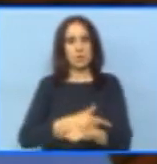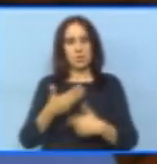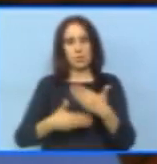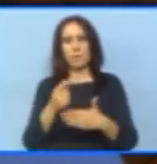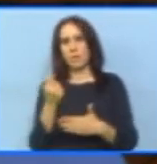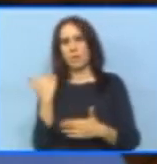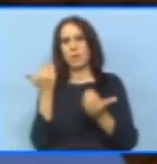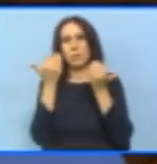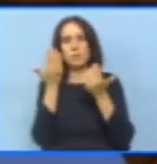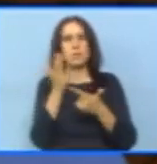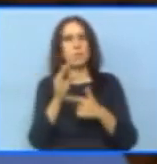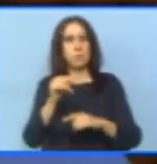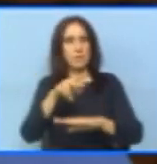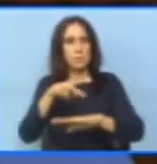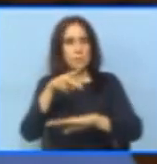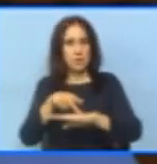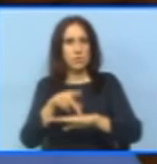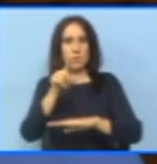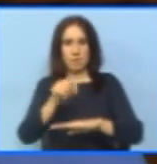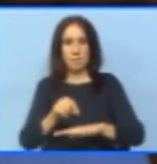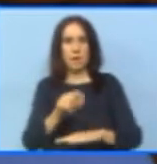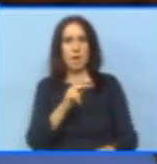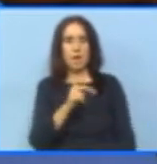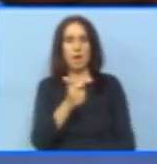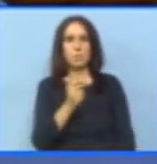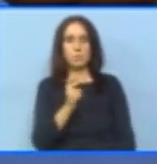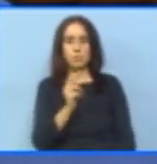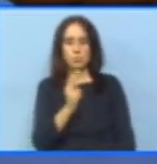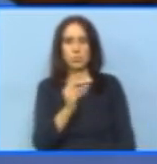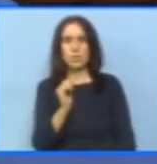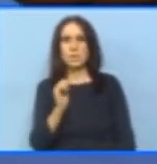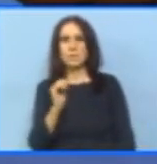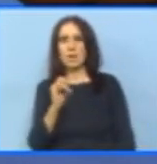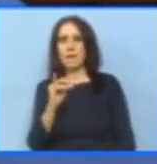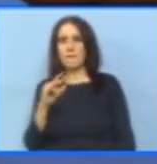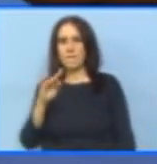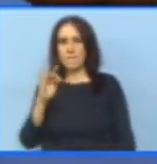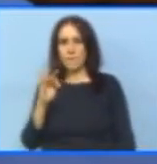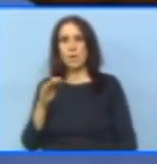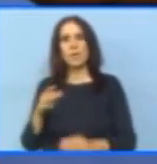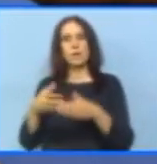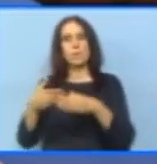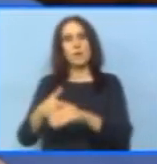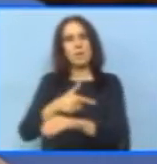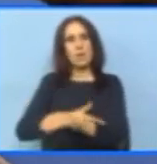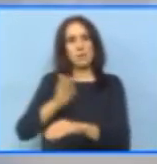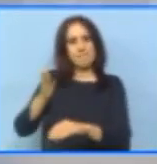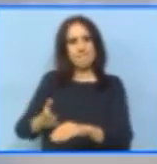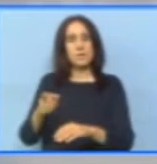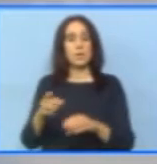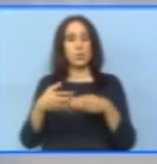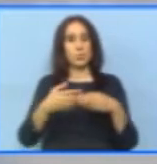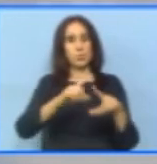ultimamente notícias, por exemplo, nas Filipinas, também do Abu Sayyaf, que também é outro grupo radical. Portanto, são grupos que estão, neste momento, a